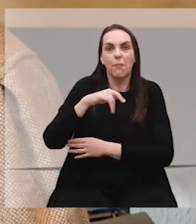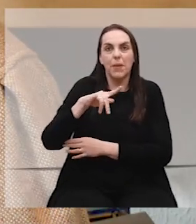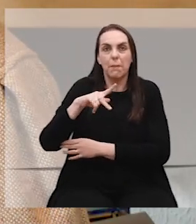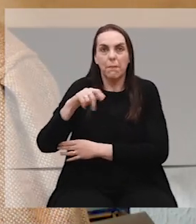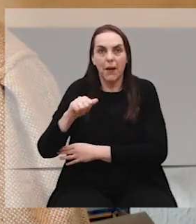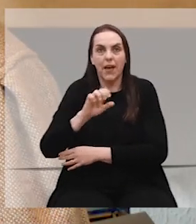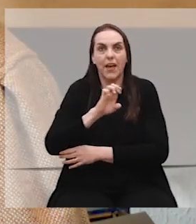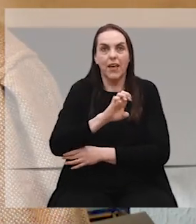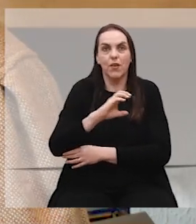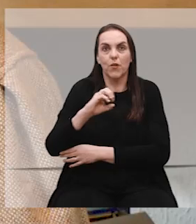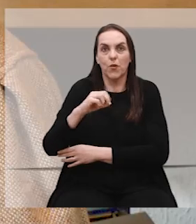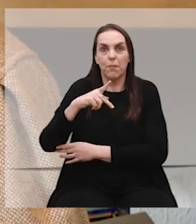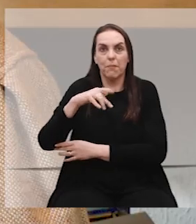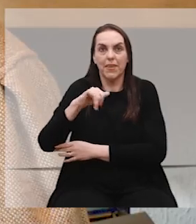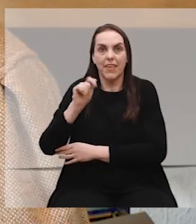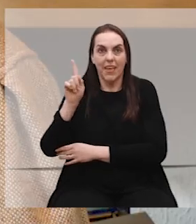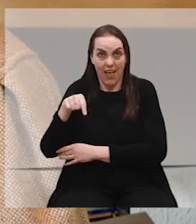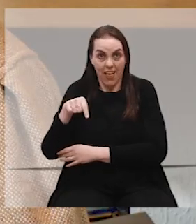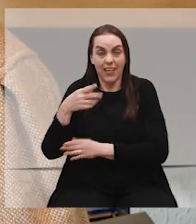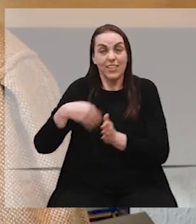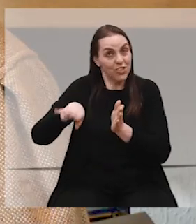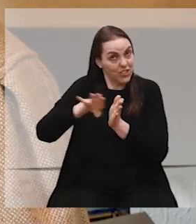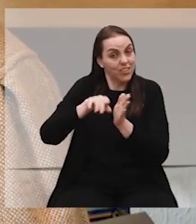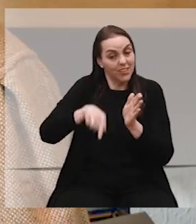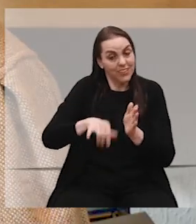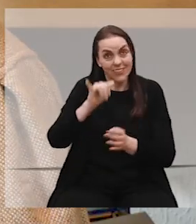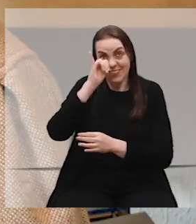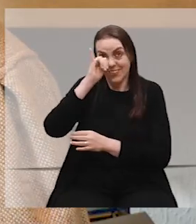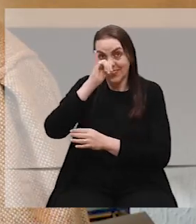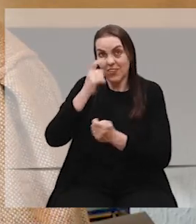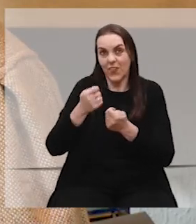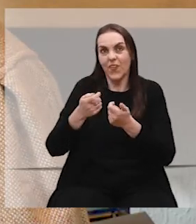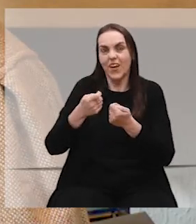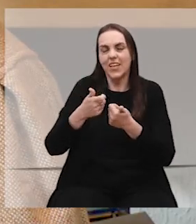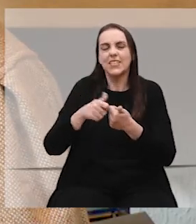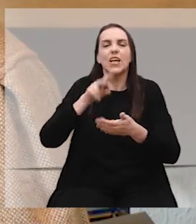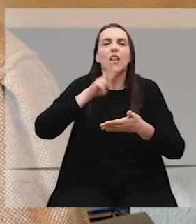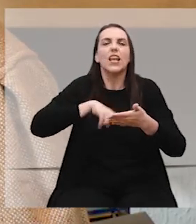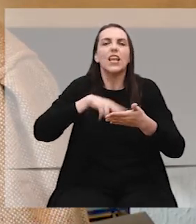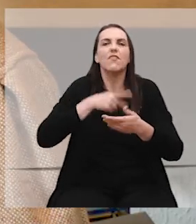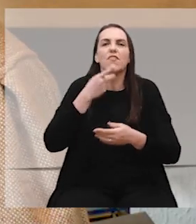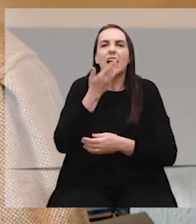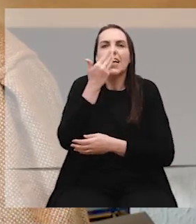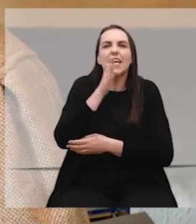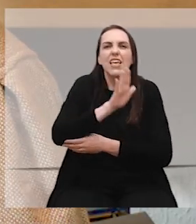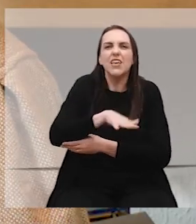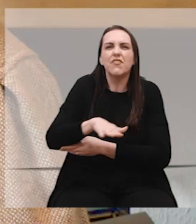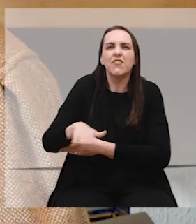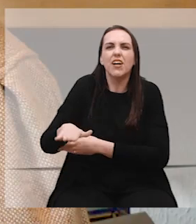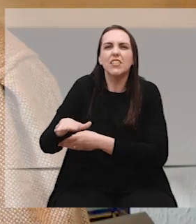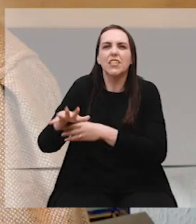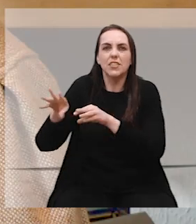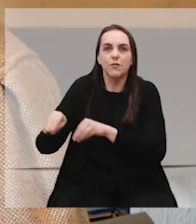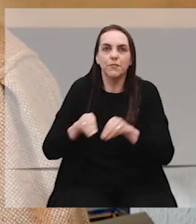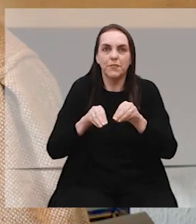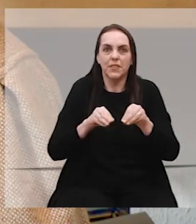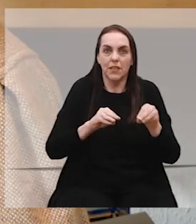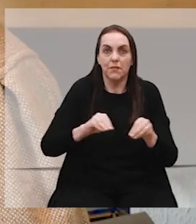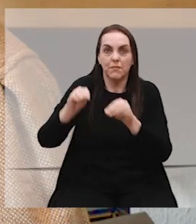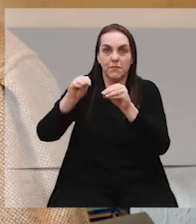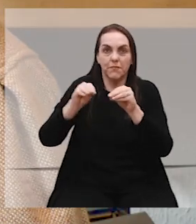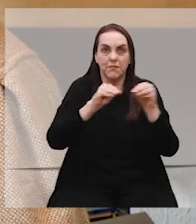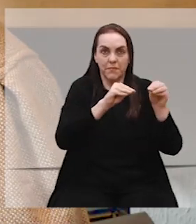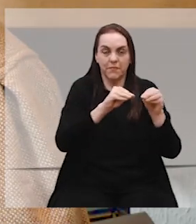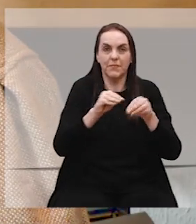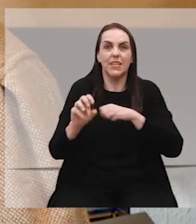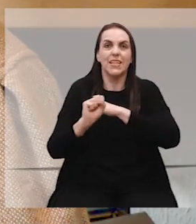e o Piá. Está chegando agora, logo daqui a pouco, aqui no Instituto Quindim, que é um livro que fala das infâncias que migram. Tem uma